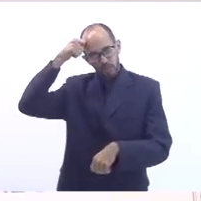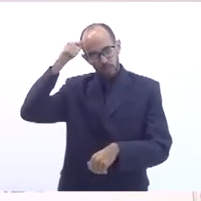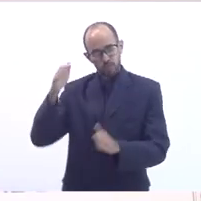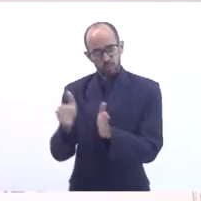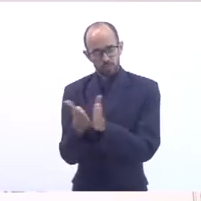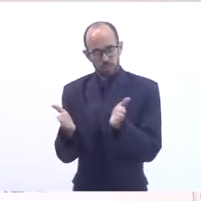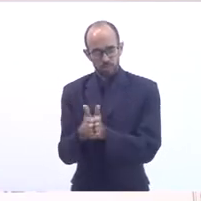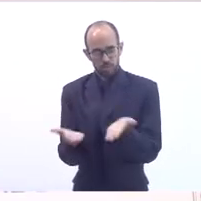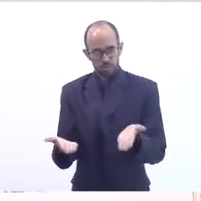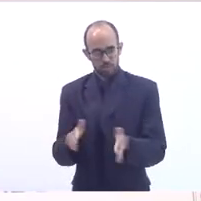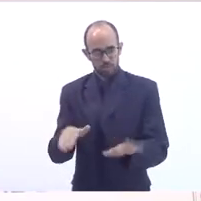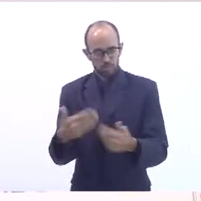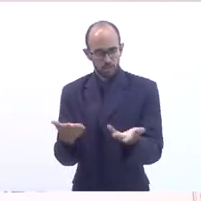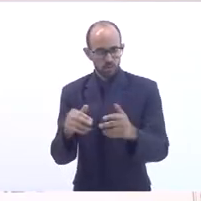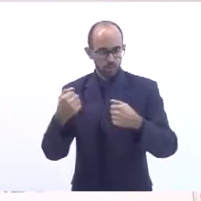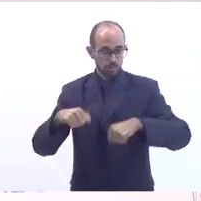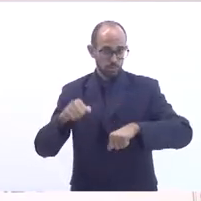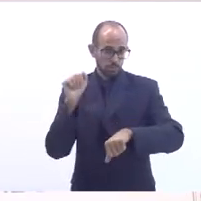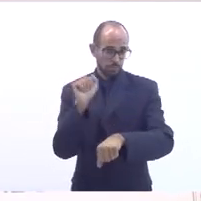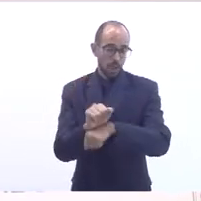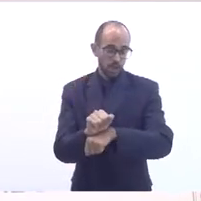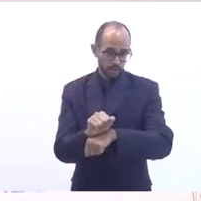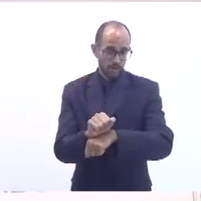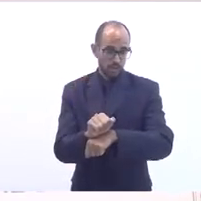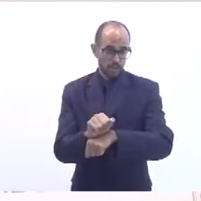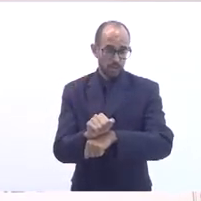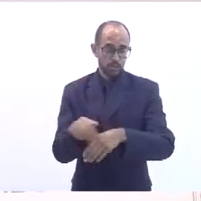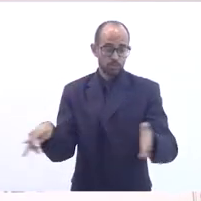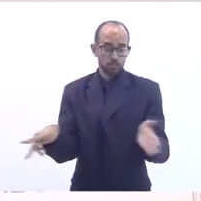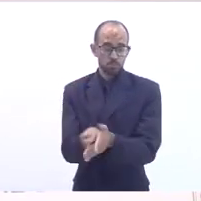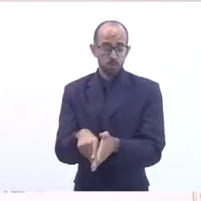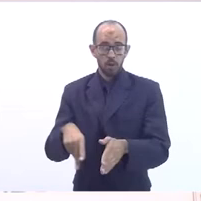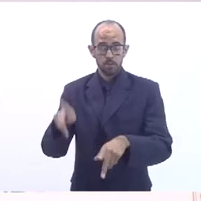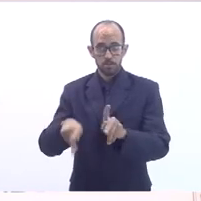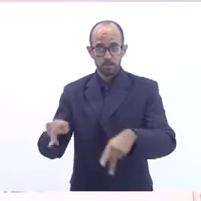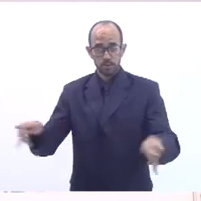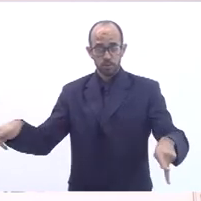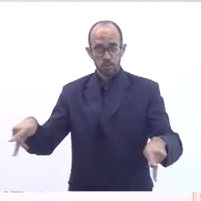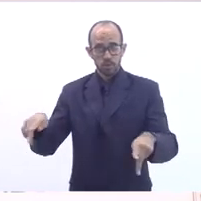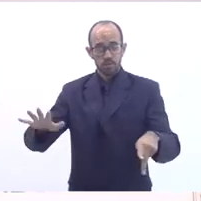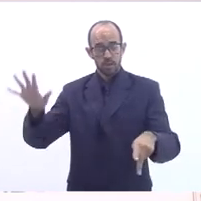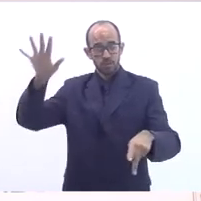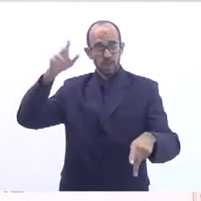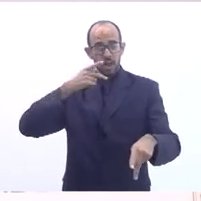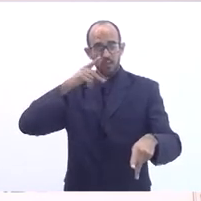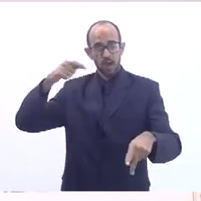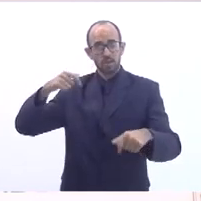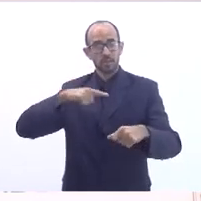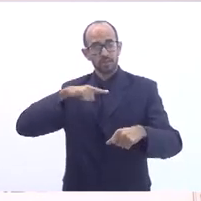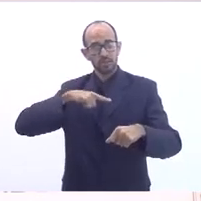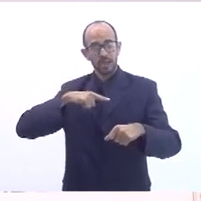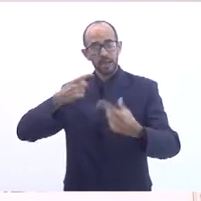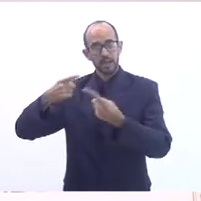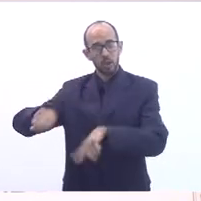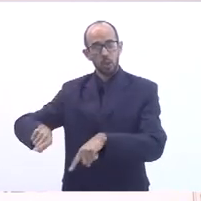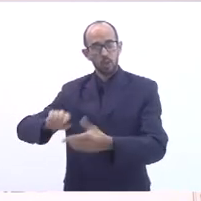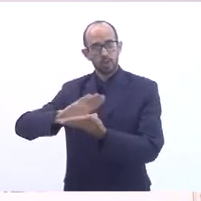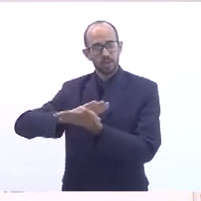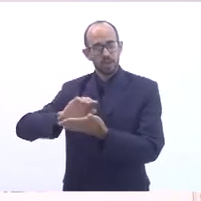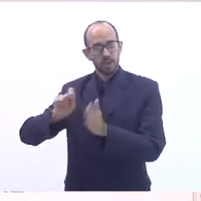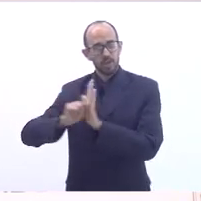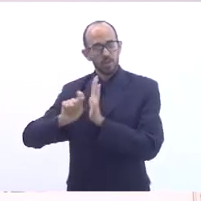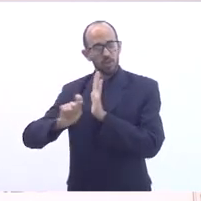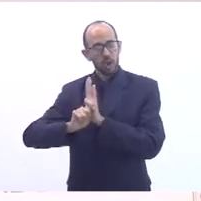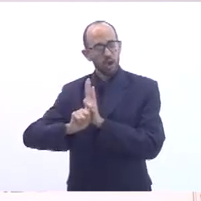então não é a gente tem que parar para as próprias pessoas fazem elas dizem que existe combate ao tráfico de dólar não existe É racismo